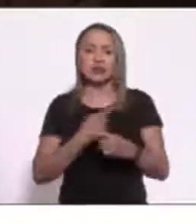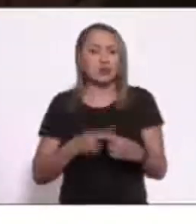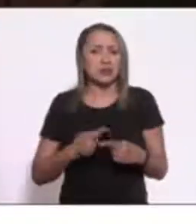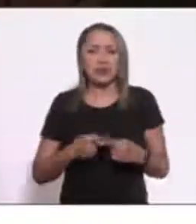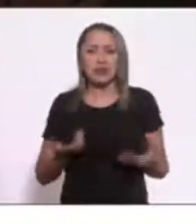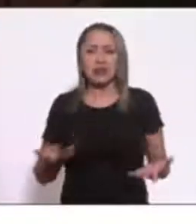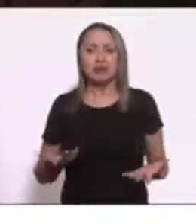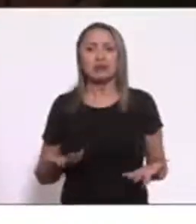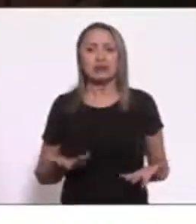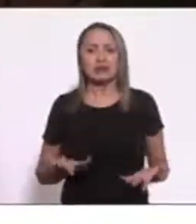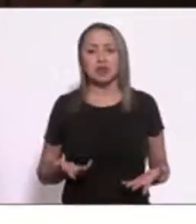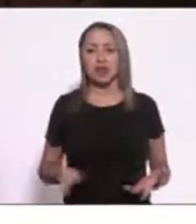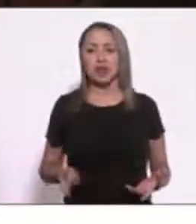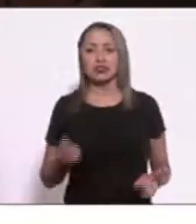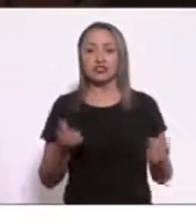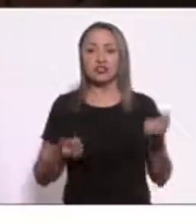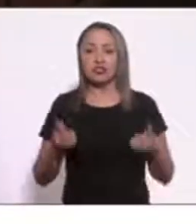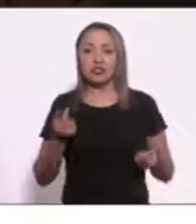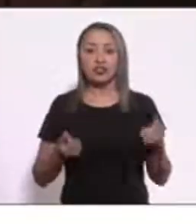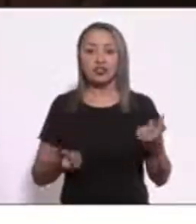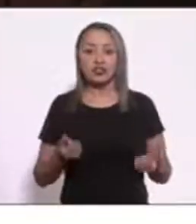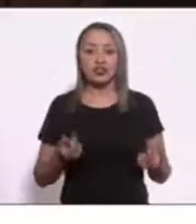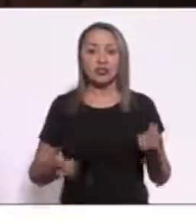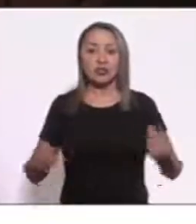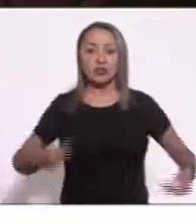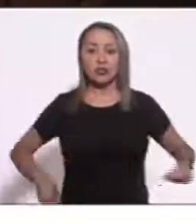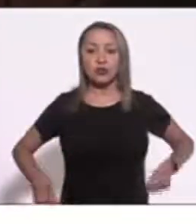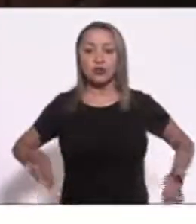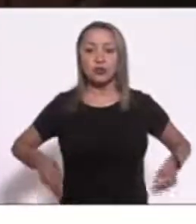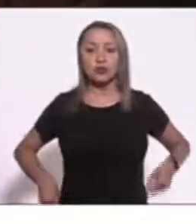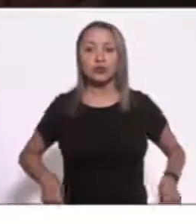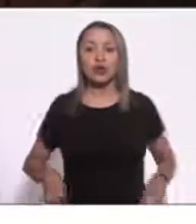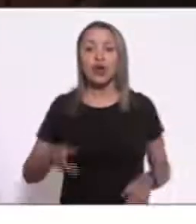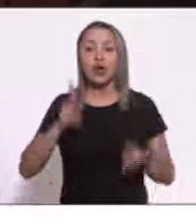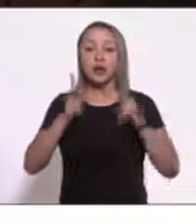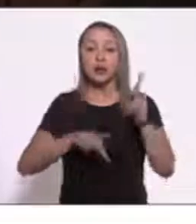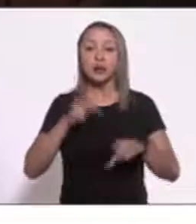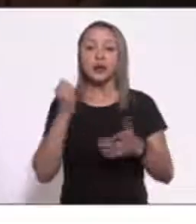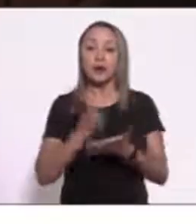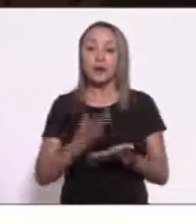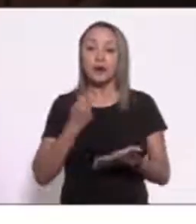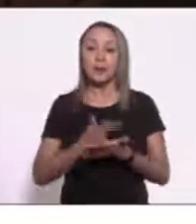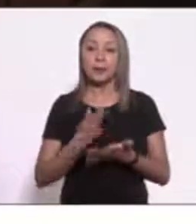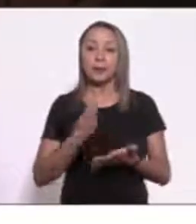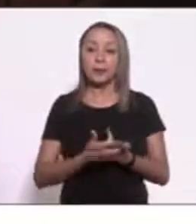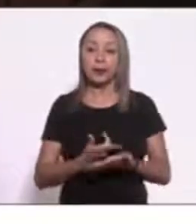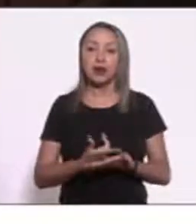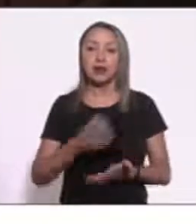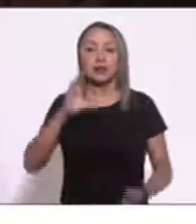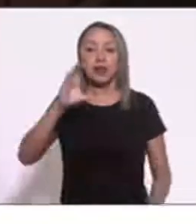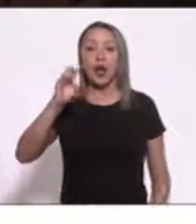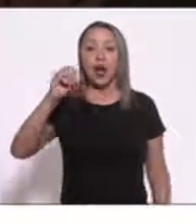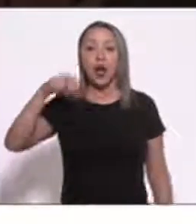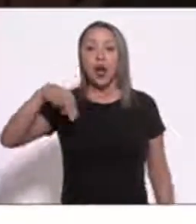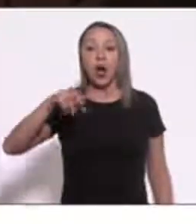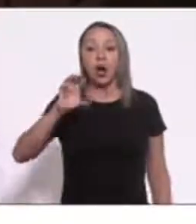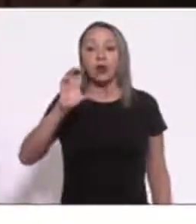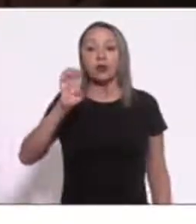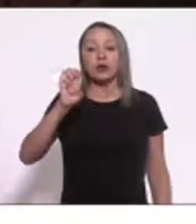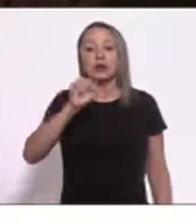moleza, né? Portanto, a permanecer nesses moldes, a concessão permitirá à